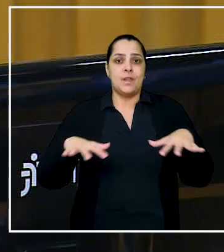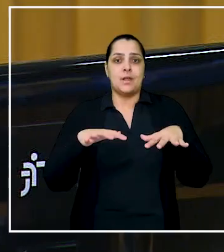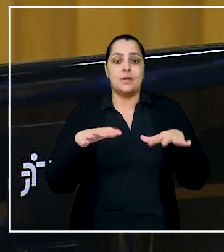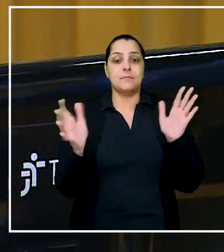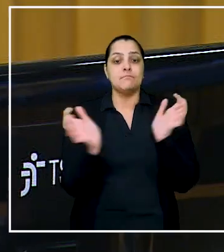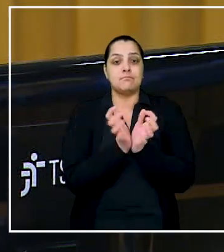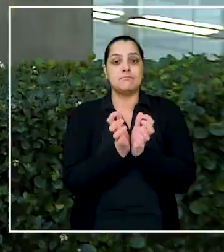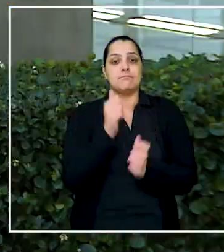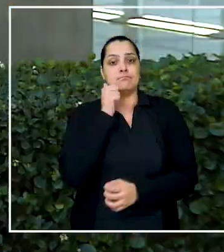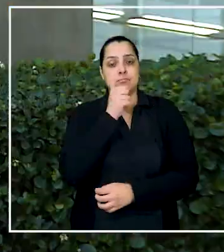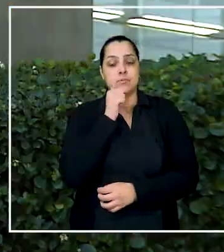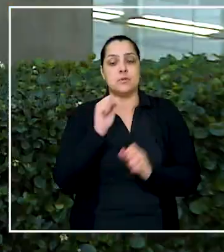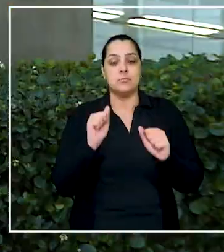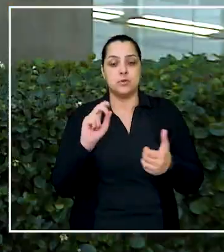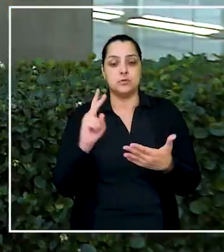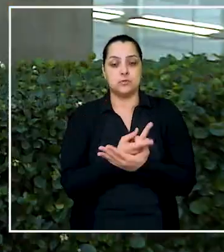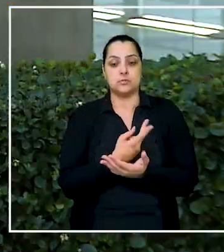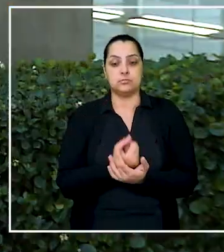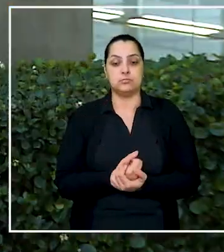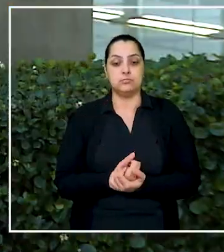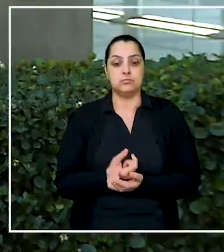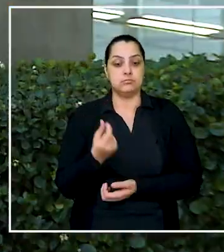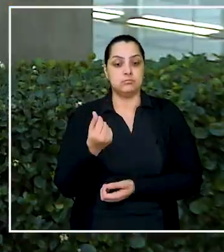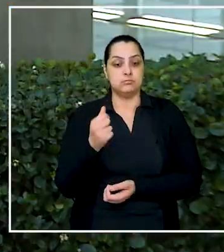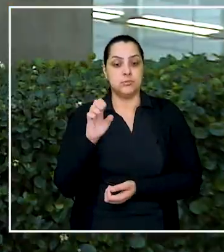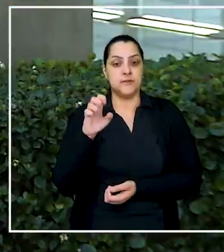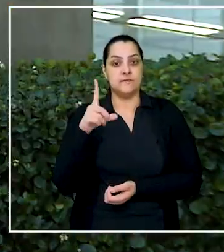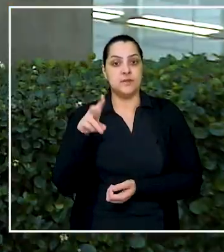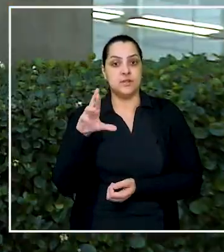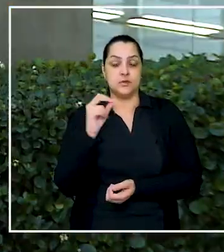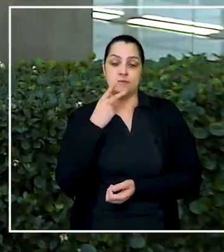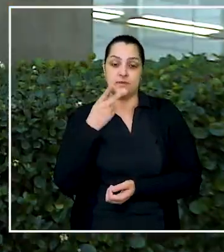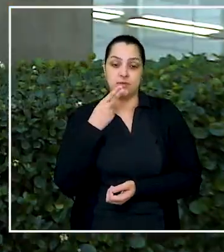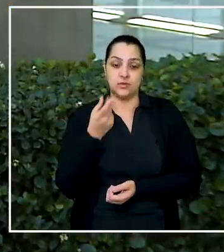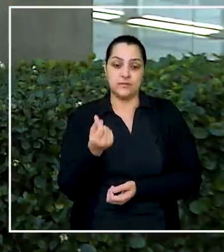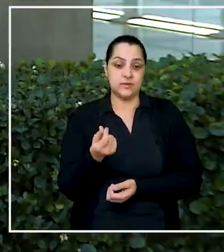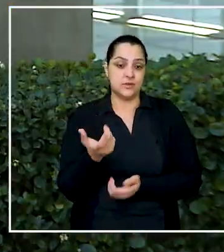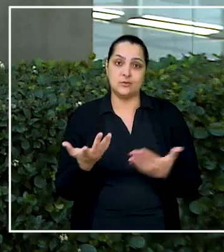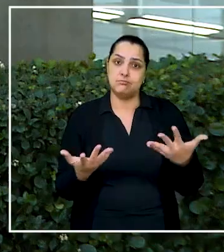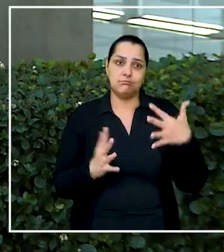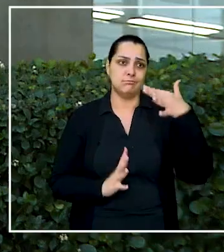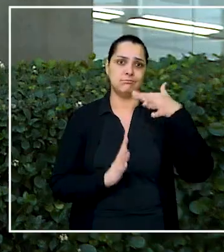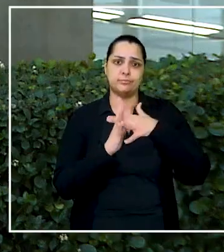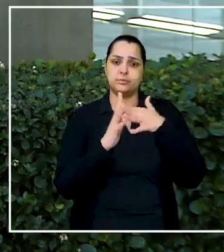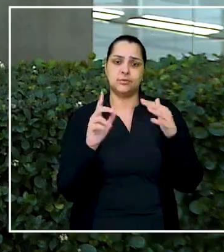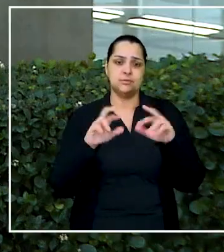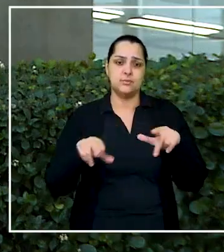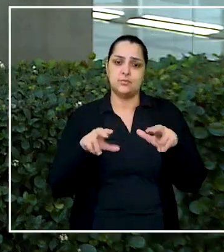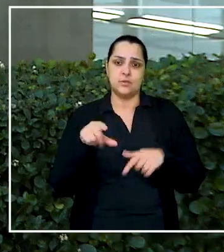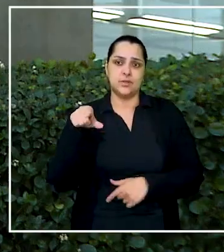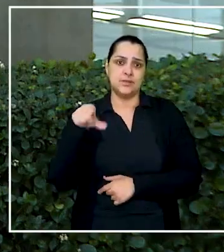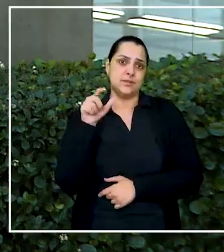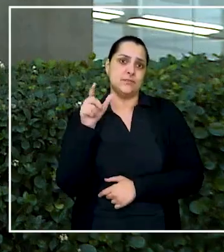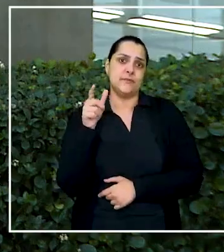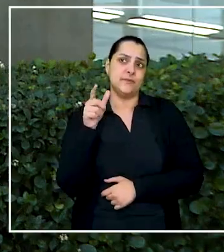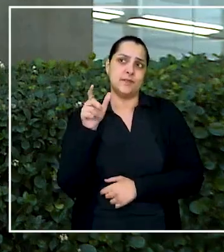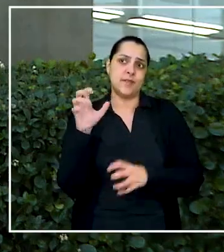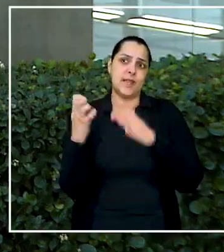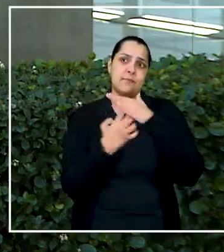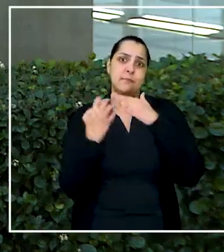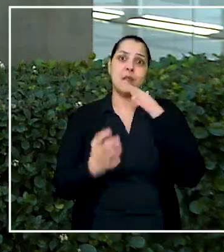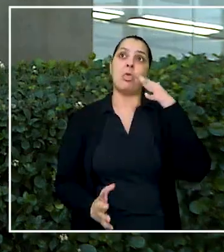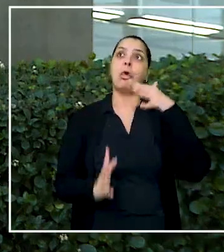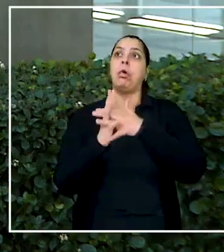intimidativo às mulheres. Em relação ao montante da indenização, o ministro observou que o valor não ultrapassa o patrimônio disponível da